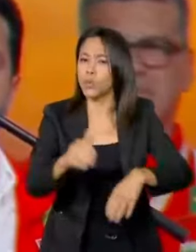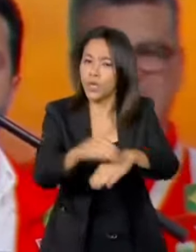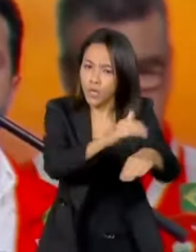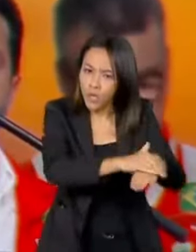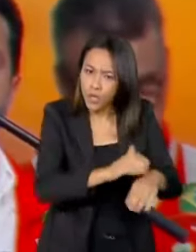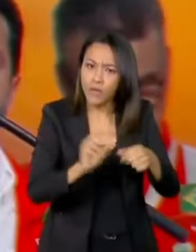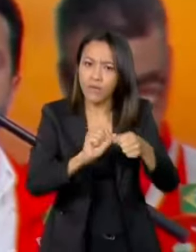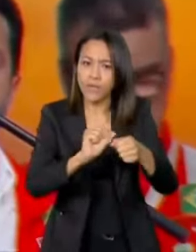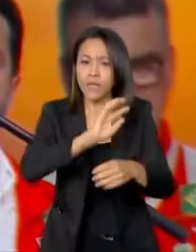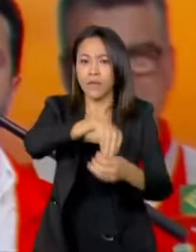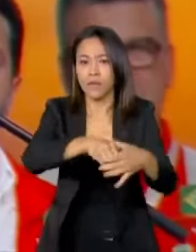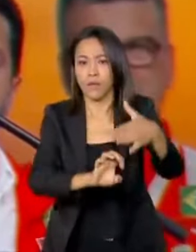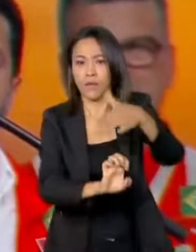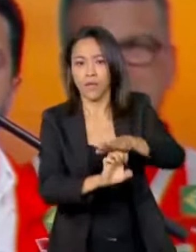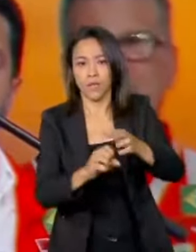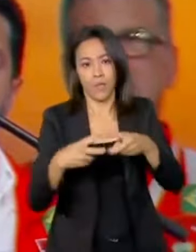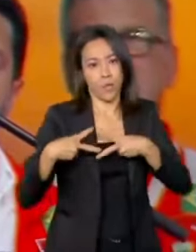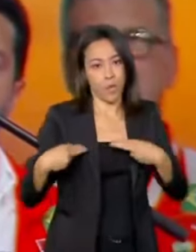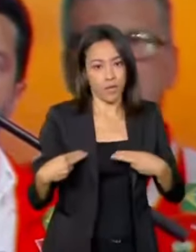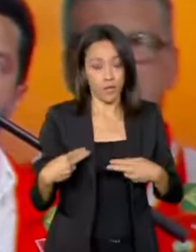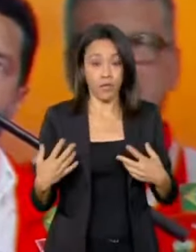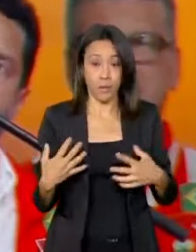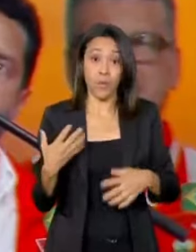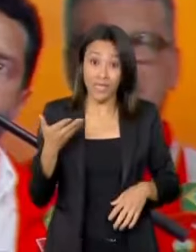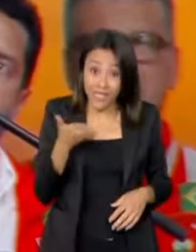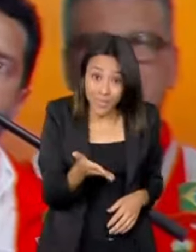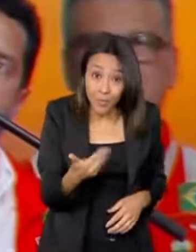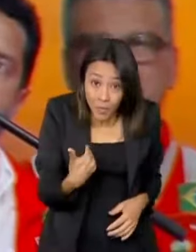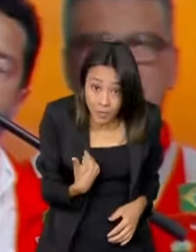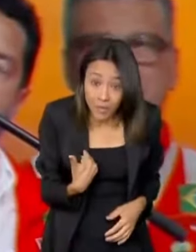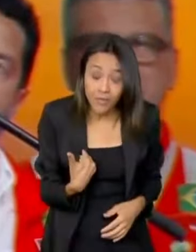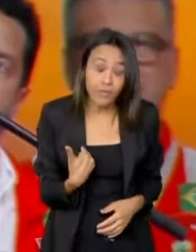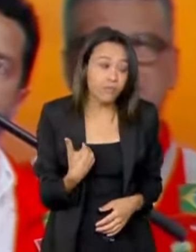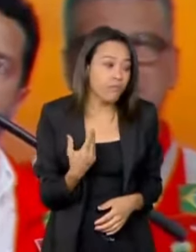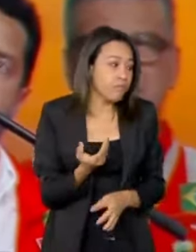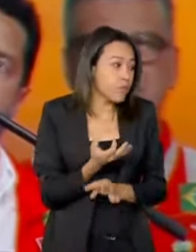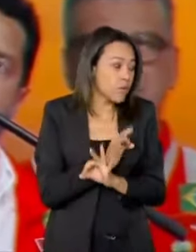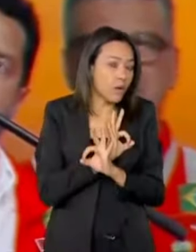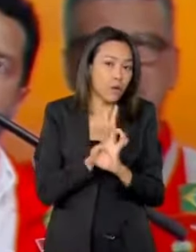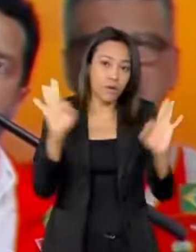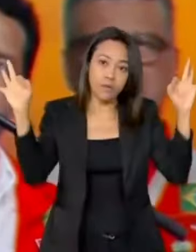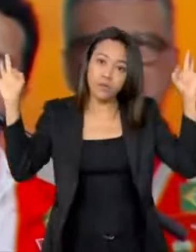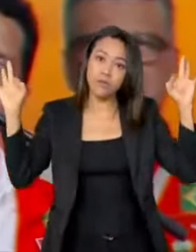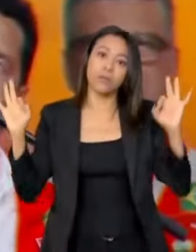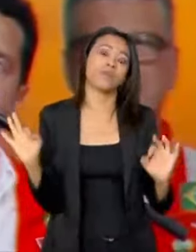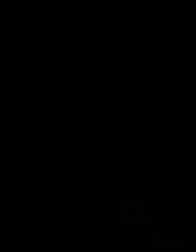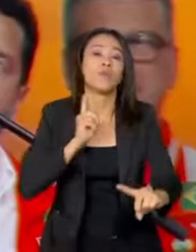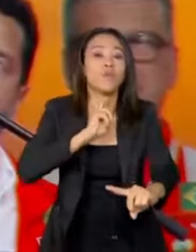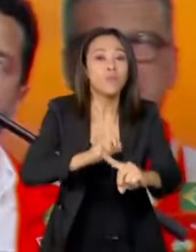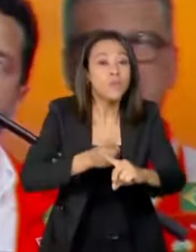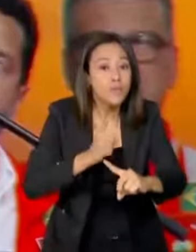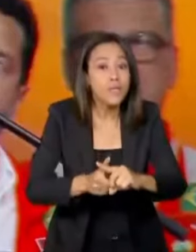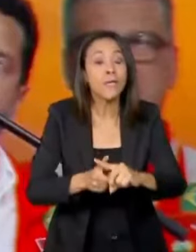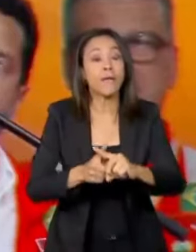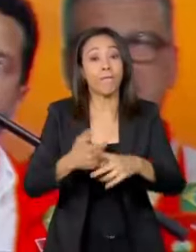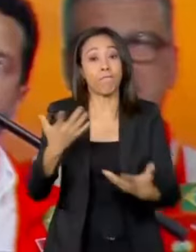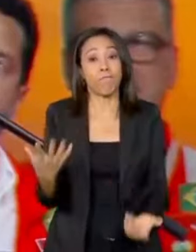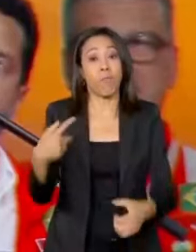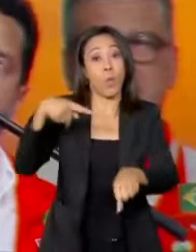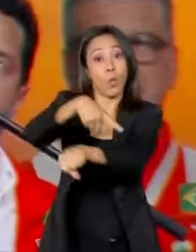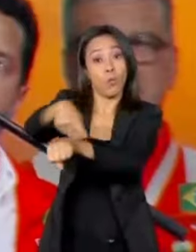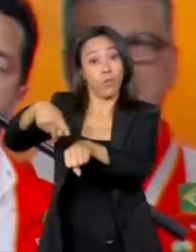na Petrobras. Isso, para mim, foi uma coisa extraordinária, porque o Estado e uma